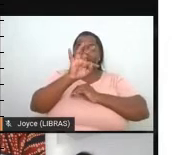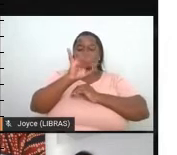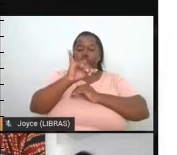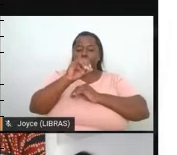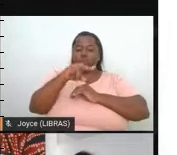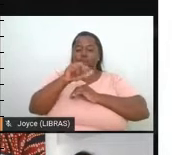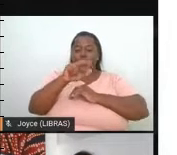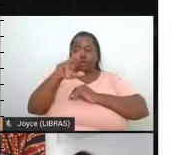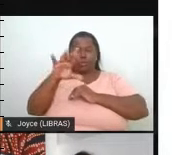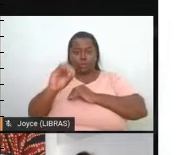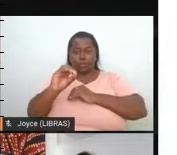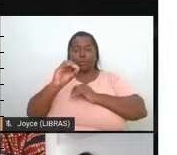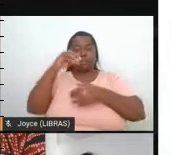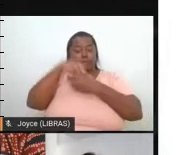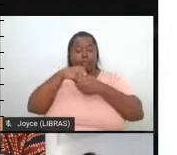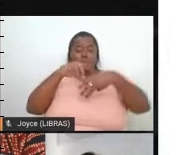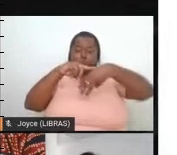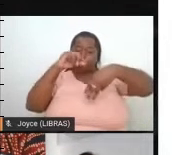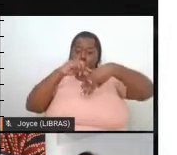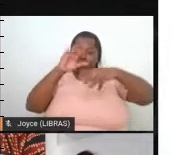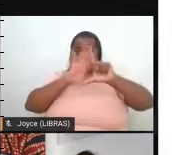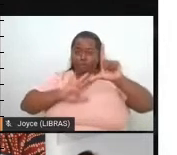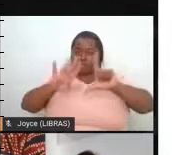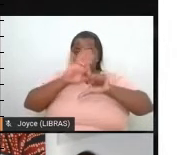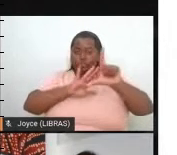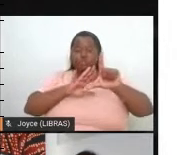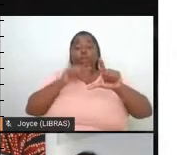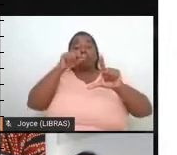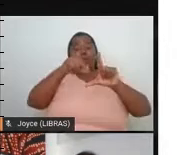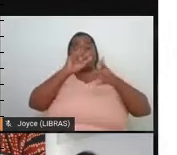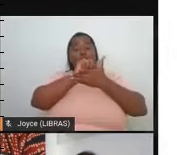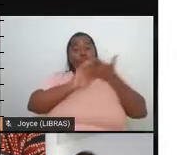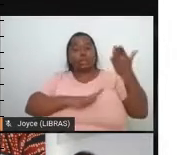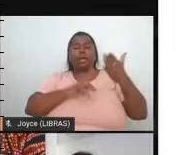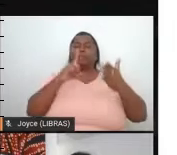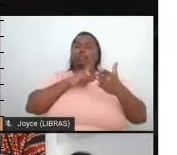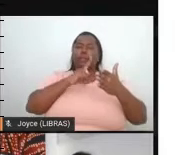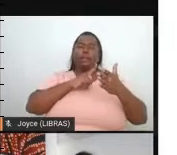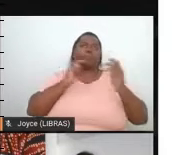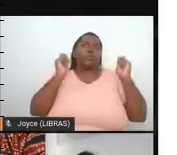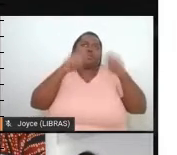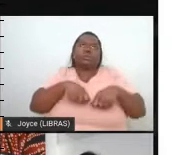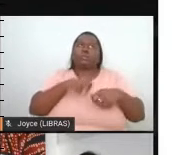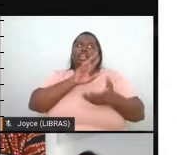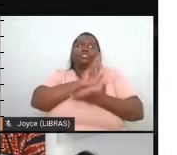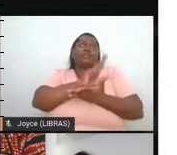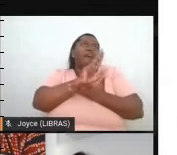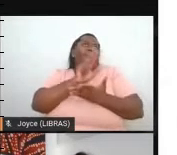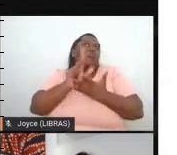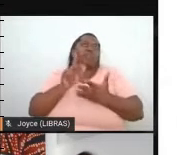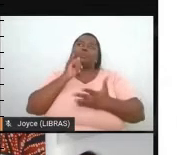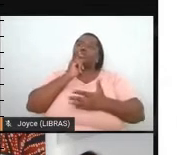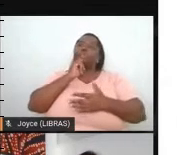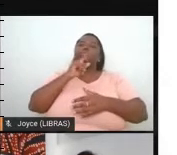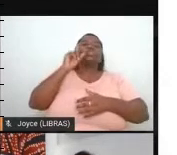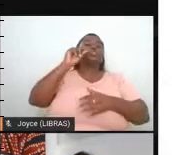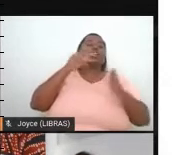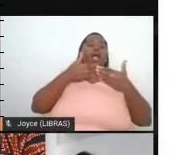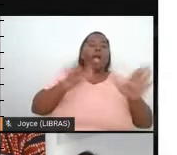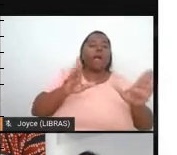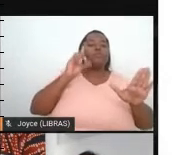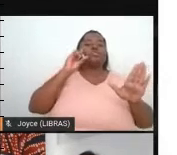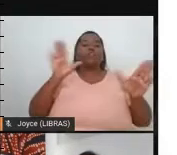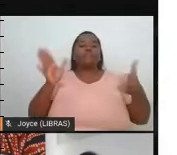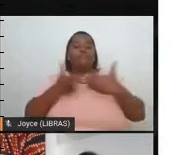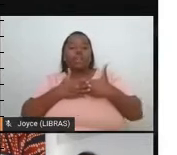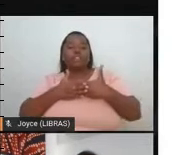cria essa atividade, ela prevê várias configurações. Tá? Data de abertura, data de fechamento, tempo